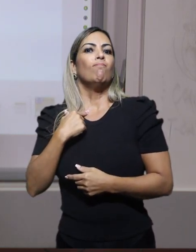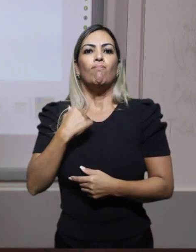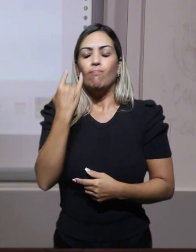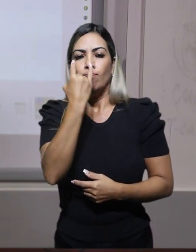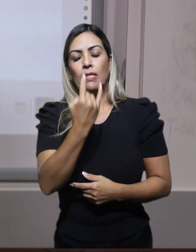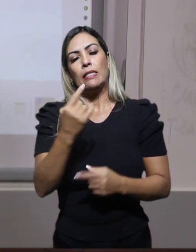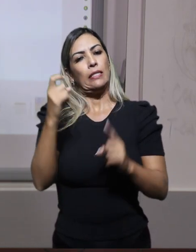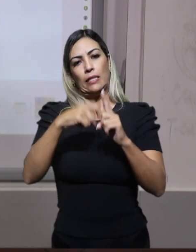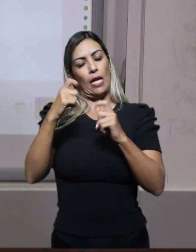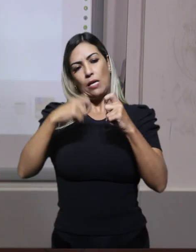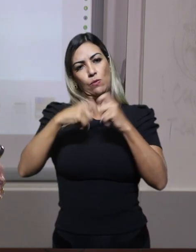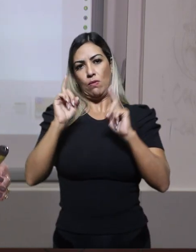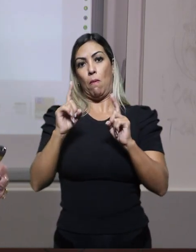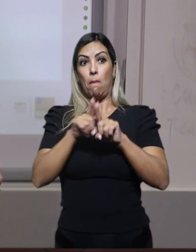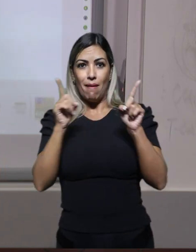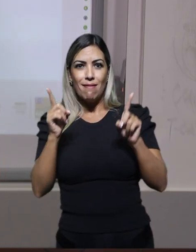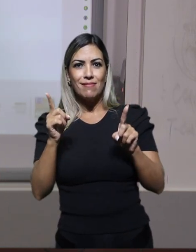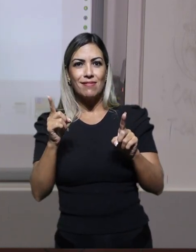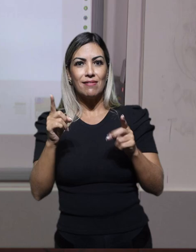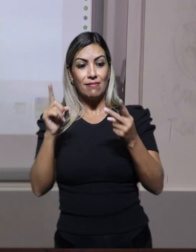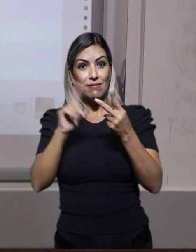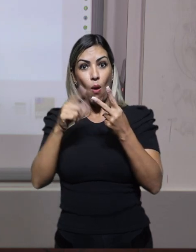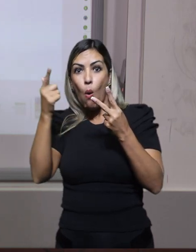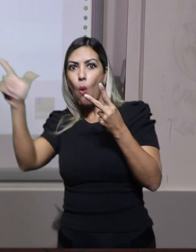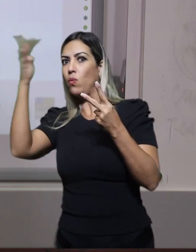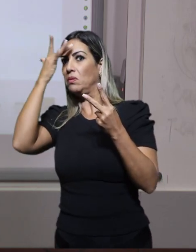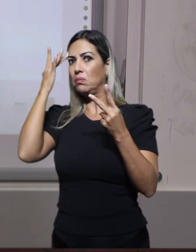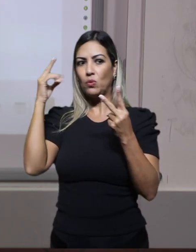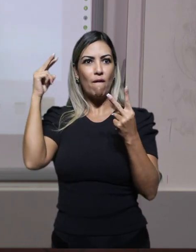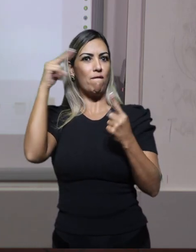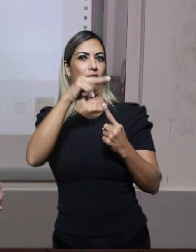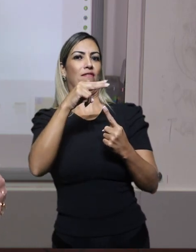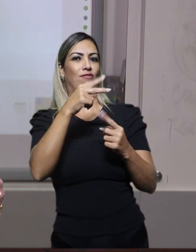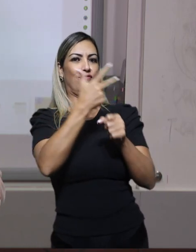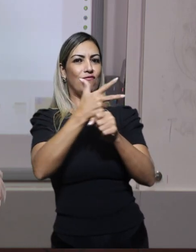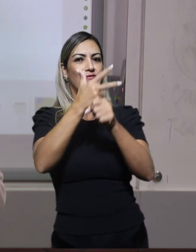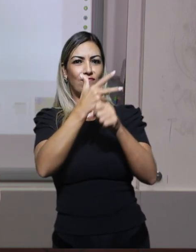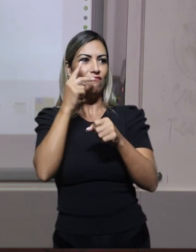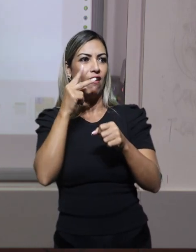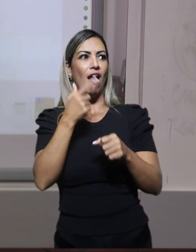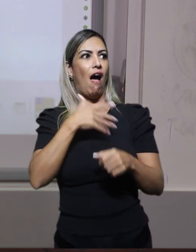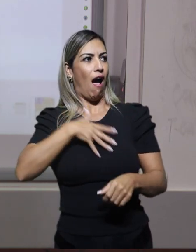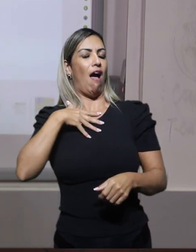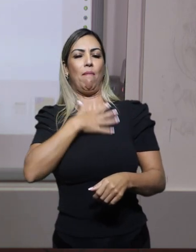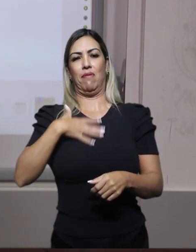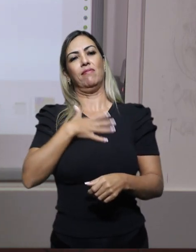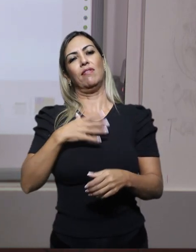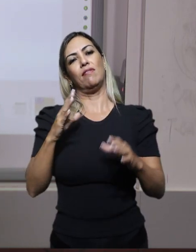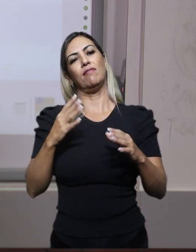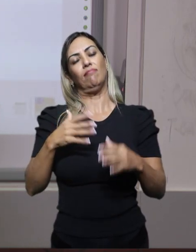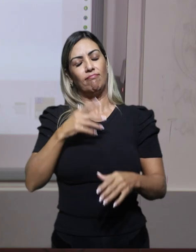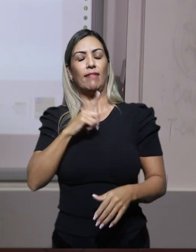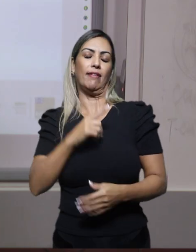sexual, mas ele está fazendo isso para que outra pessoa veja e tenha o seu desejo satisfeito.